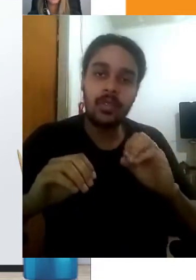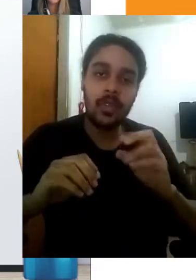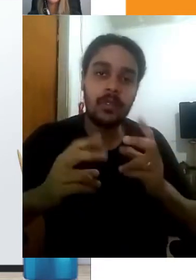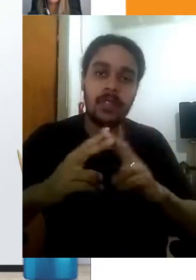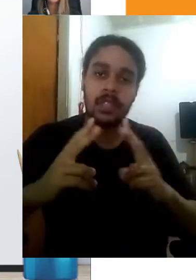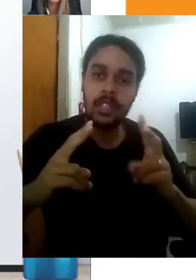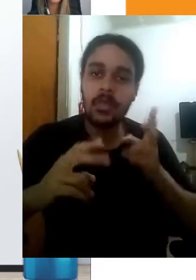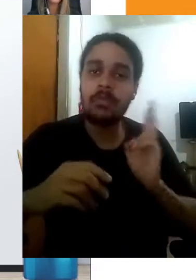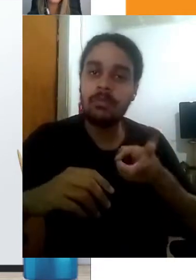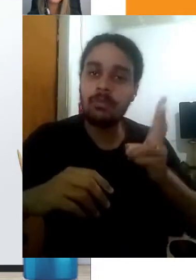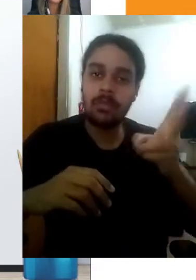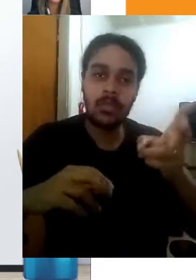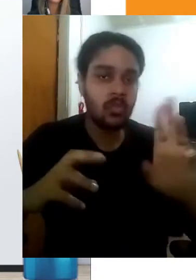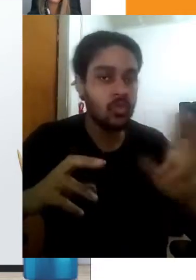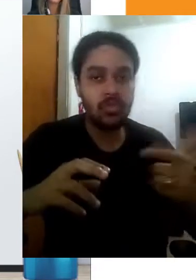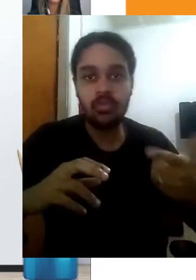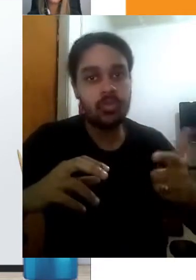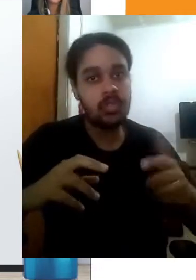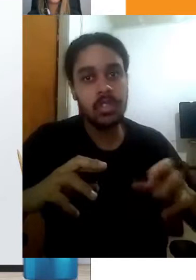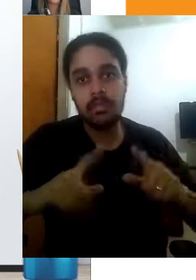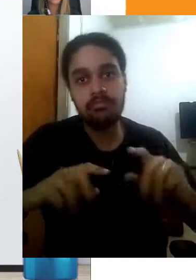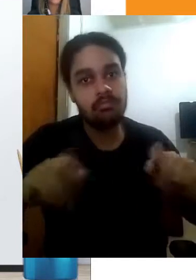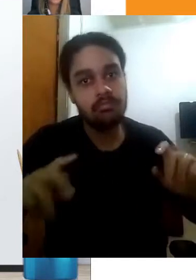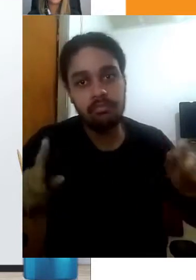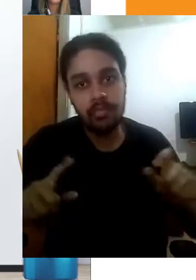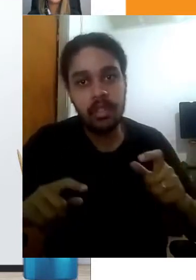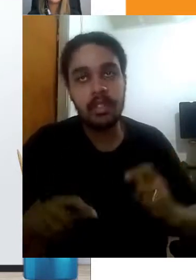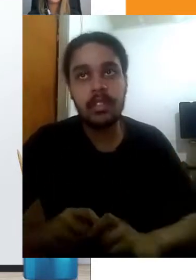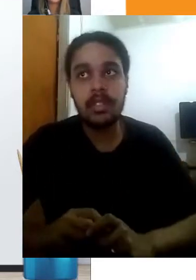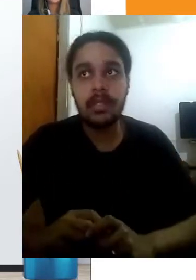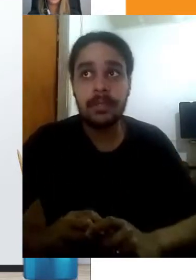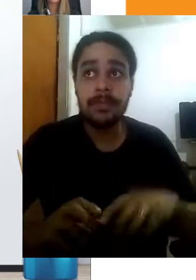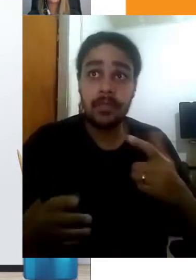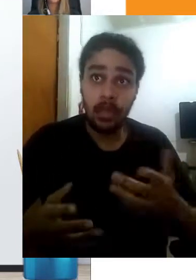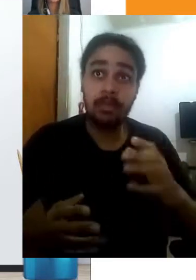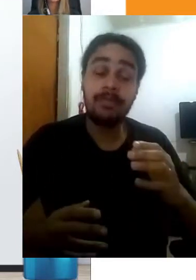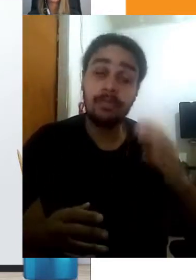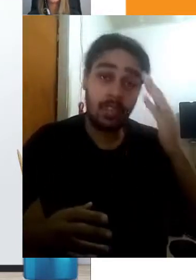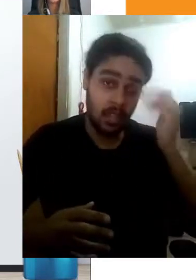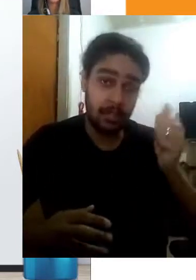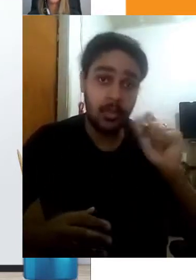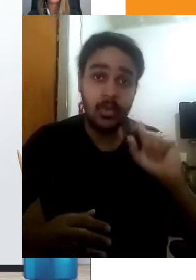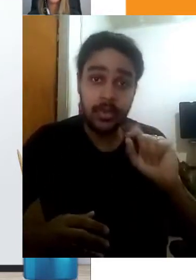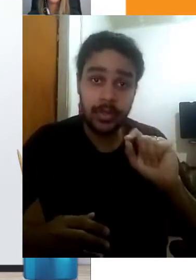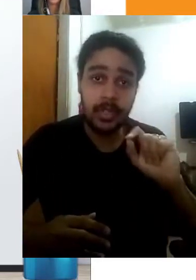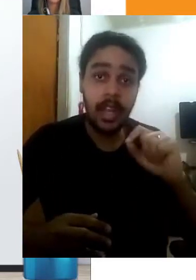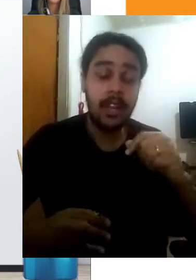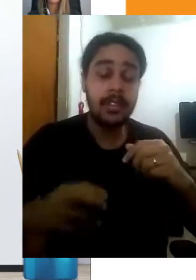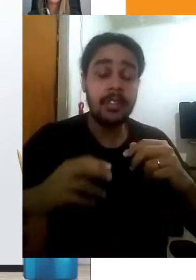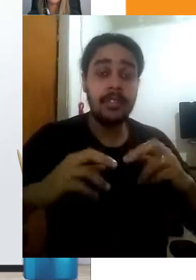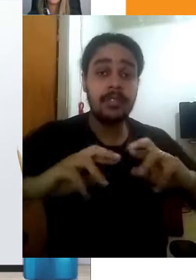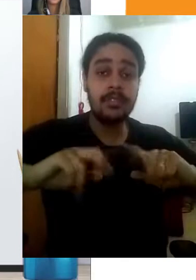constante, não teremos uma variação, porque a velocidade final é igual à inicial nesse caso. Sabendo que